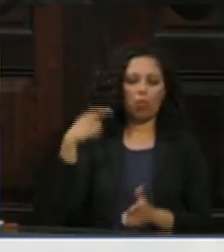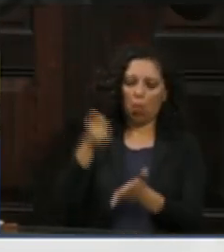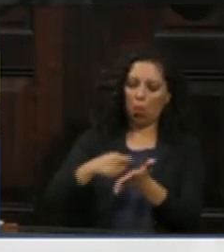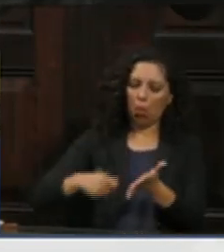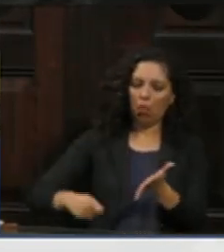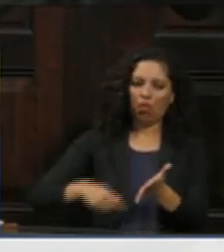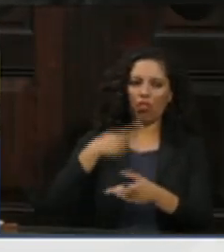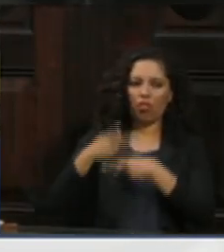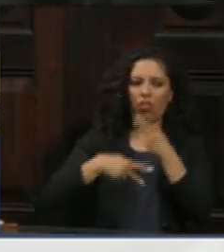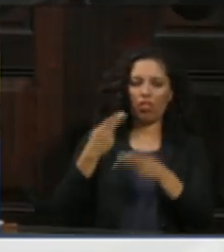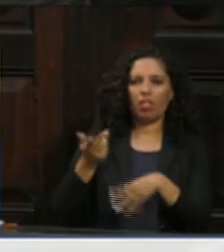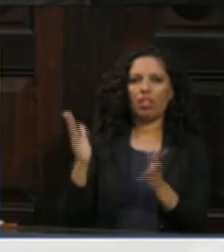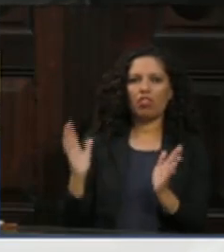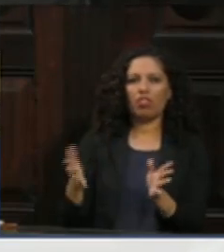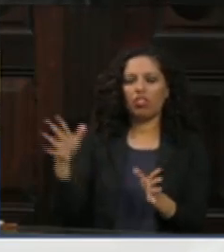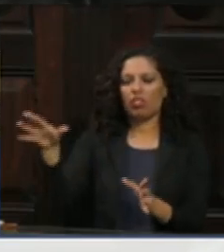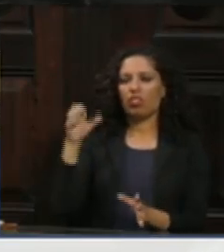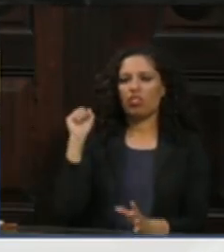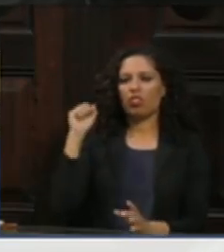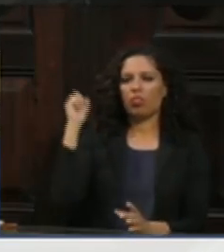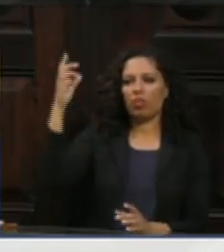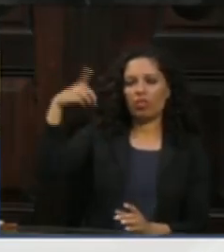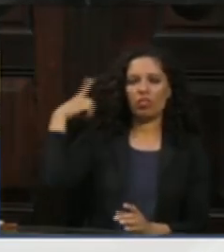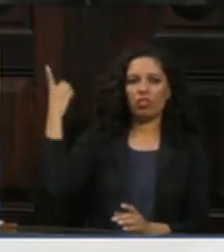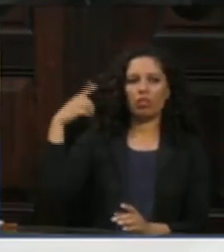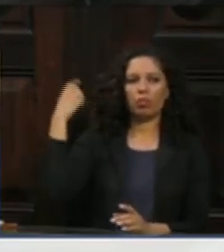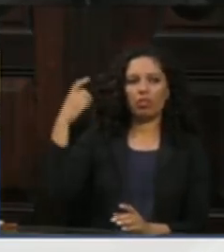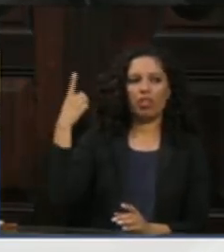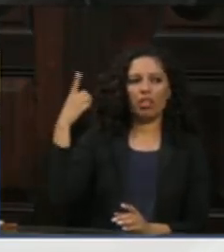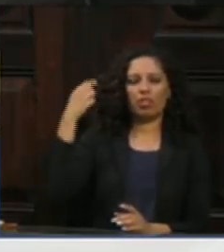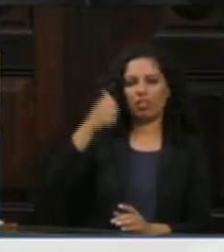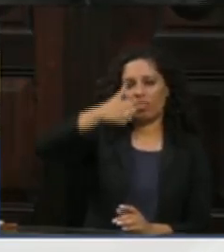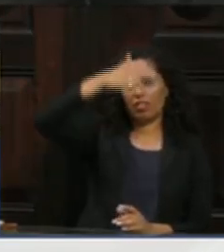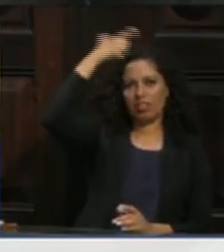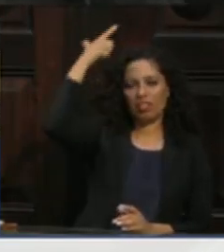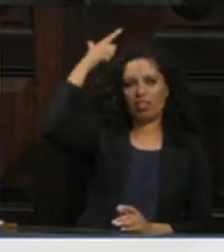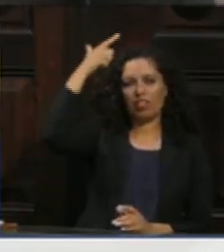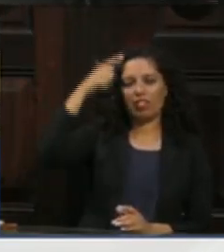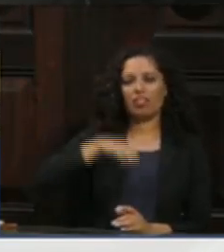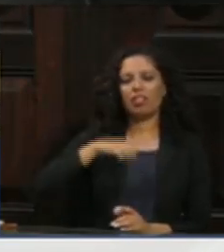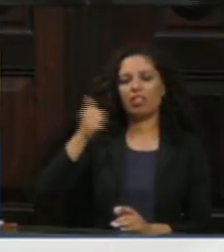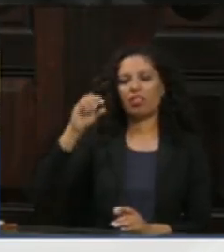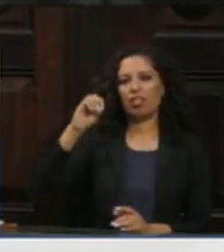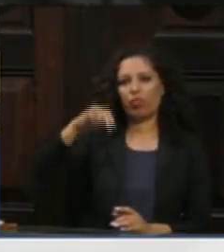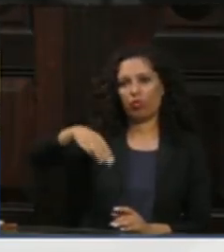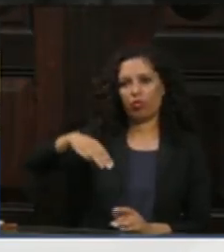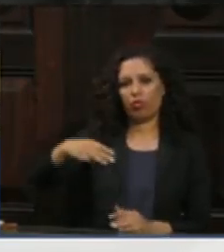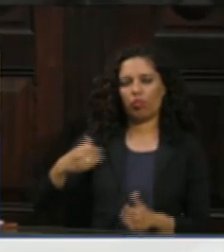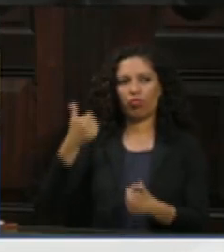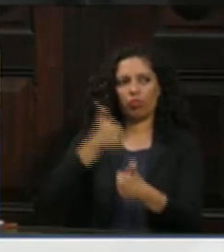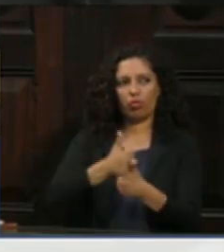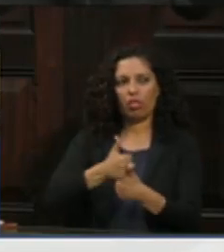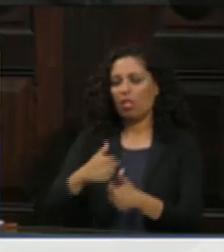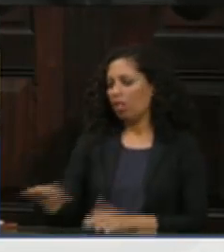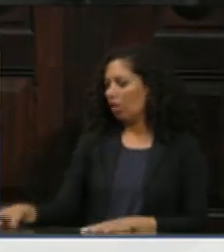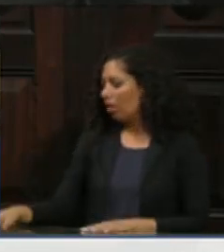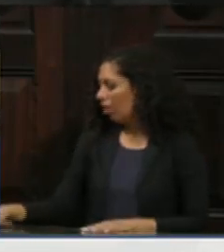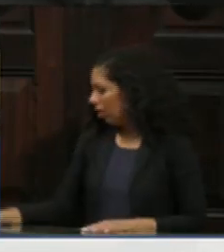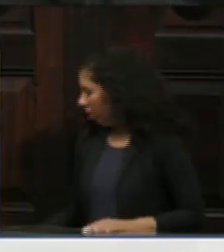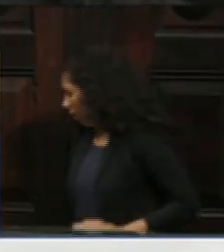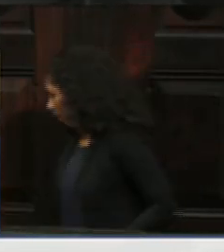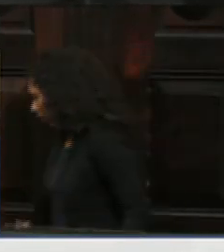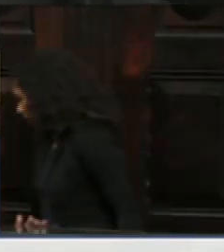mãe, que assiste a todas as sessões da Assembleia Legislativa lá na cidade de Cabo Frio. Aproveitar, pedir licença aos